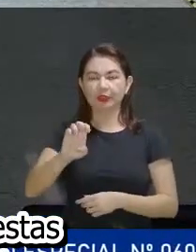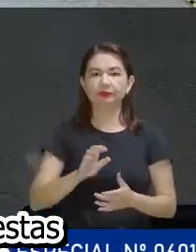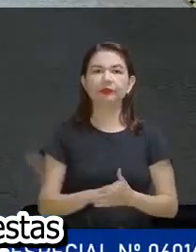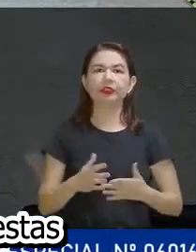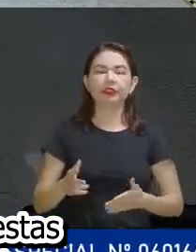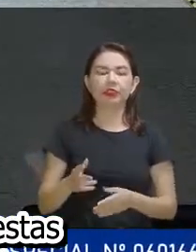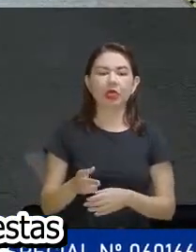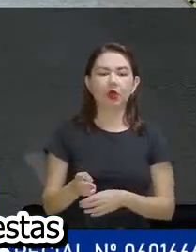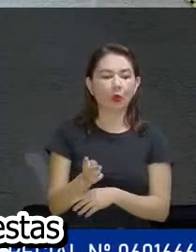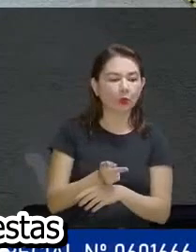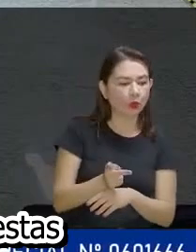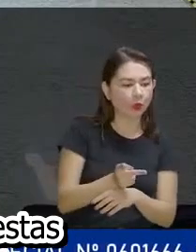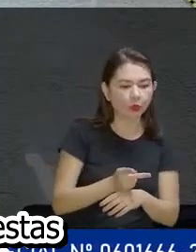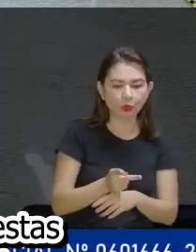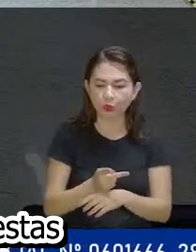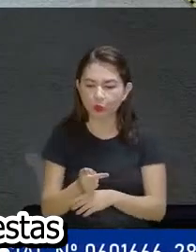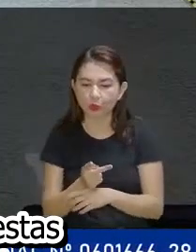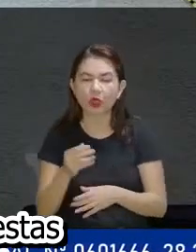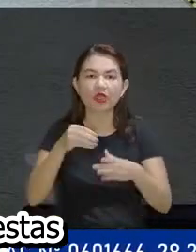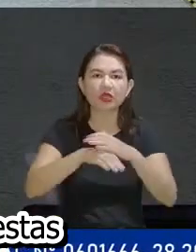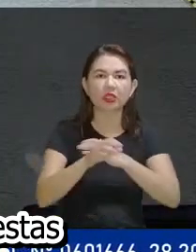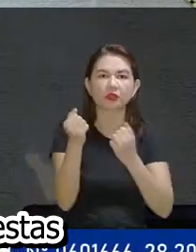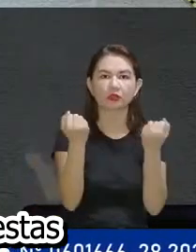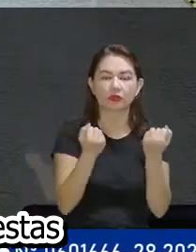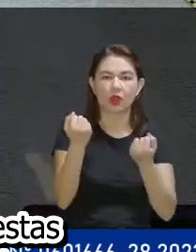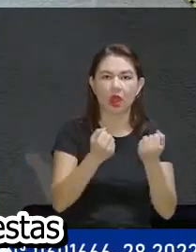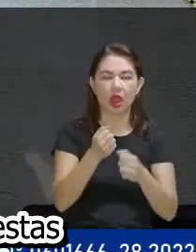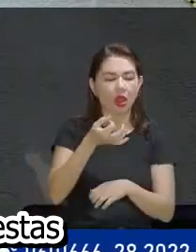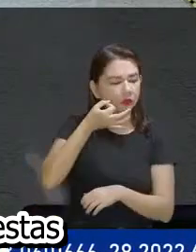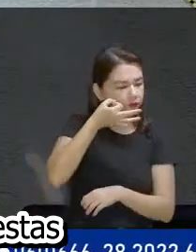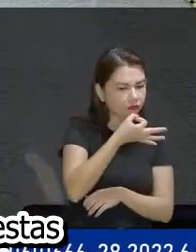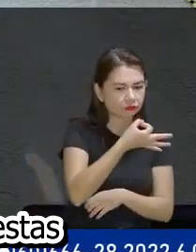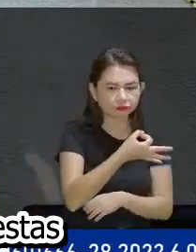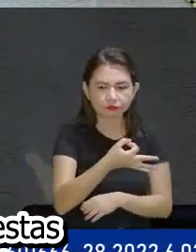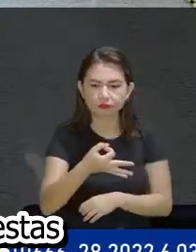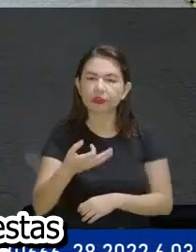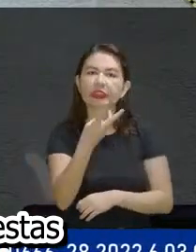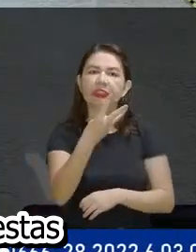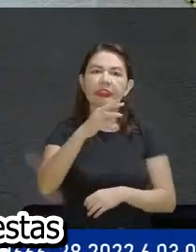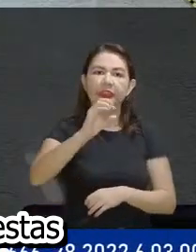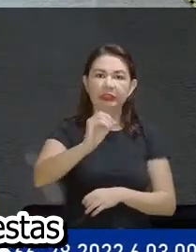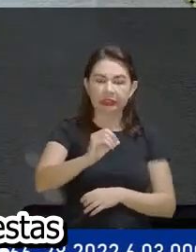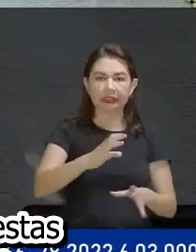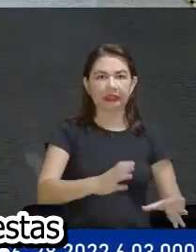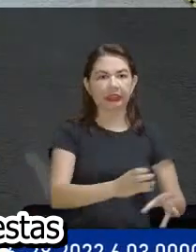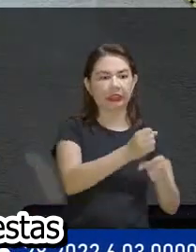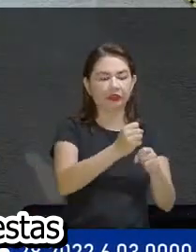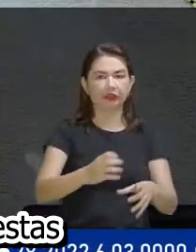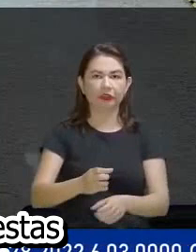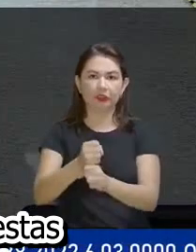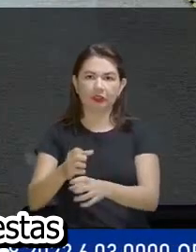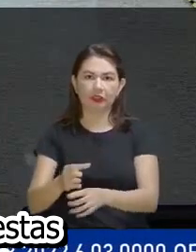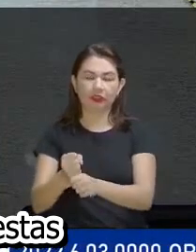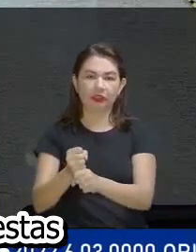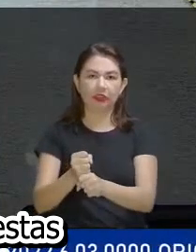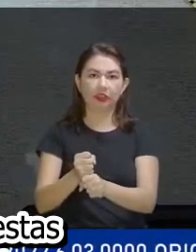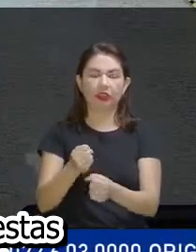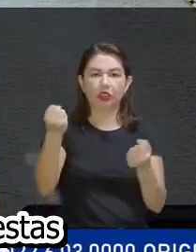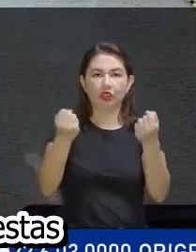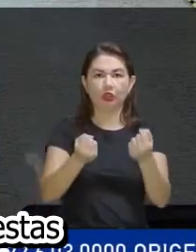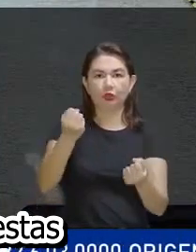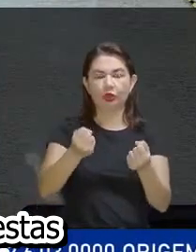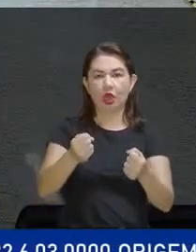a inspeção veicular, localizou aproximadamente 30 cestas básicas distribuídas no banco traseiro e